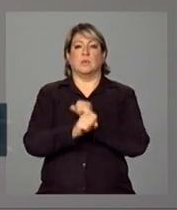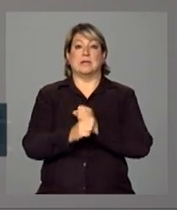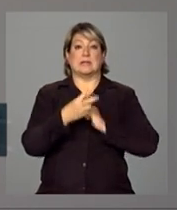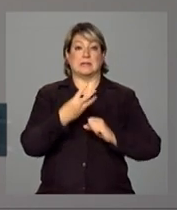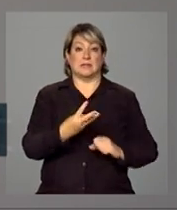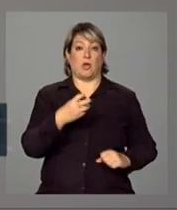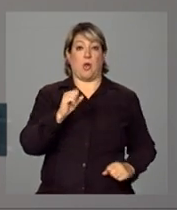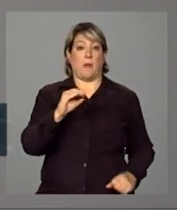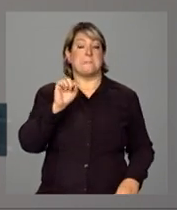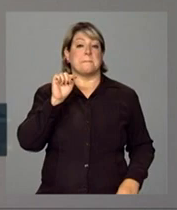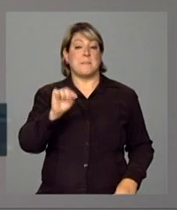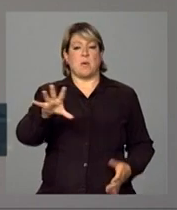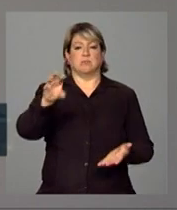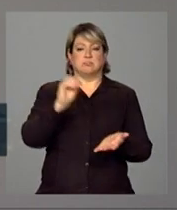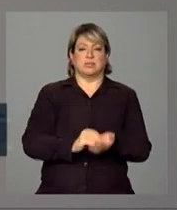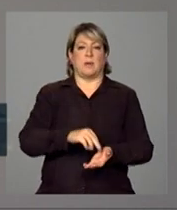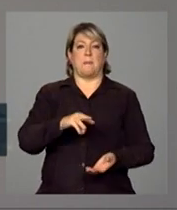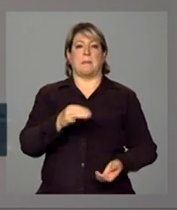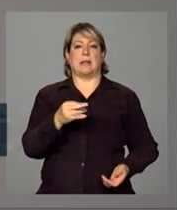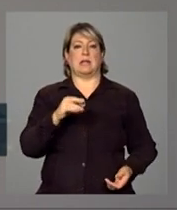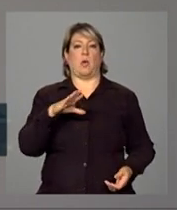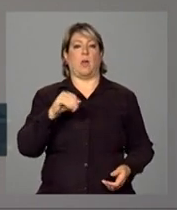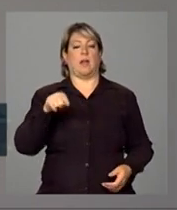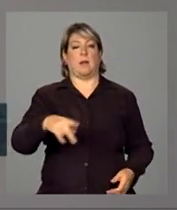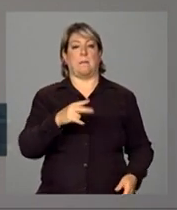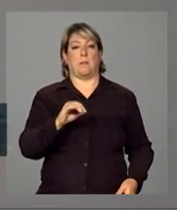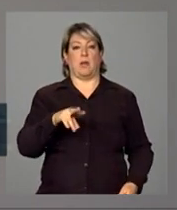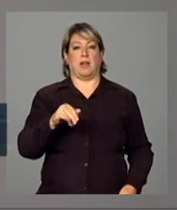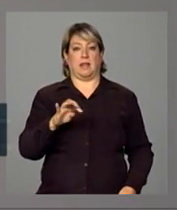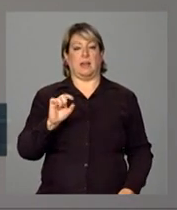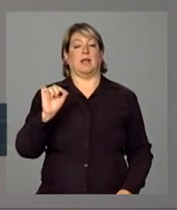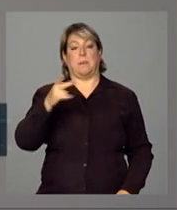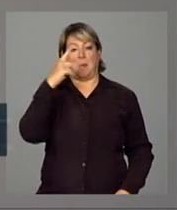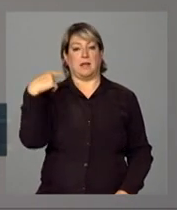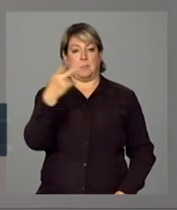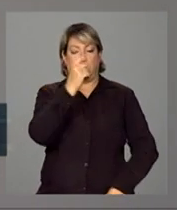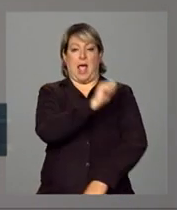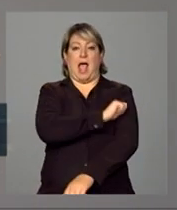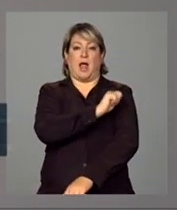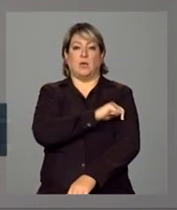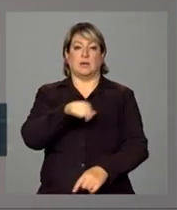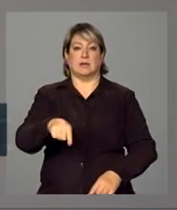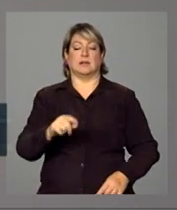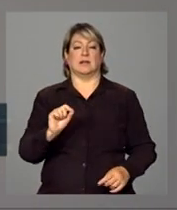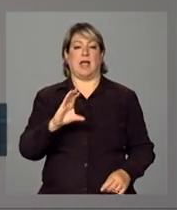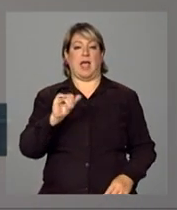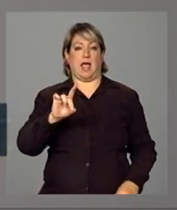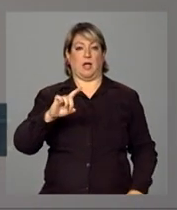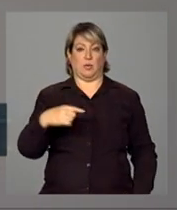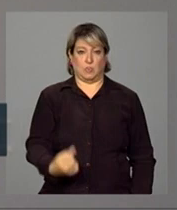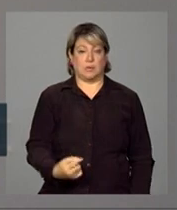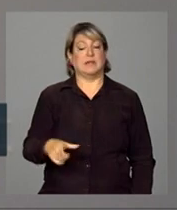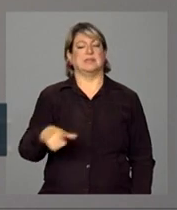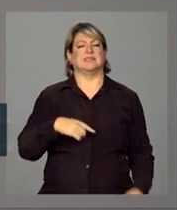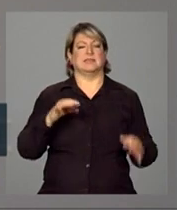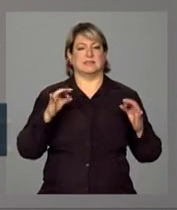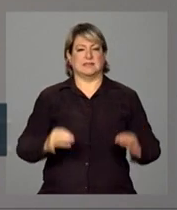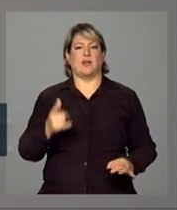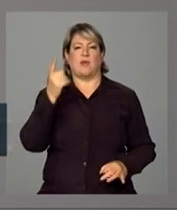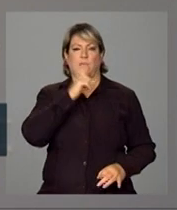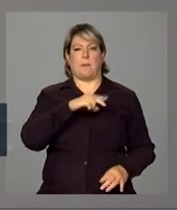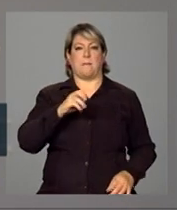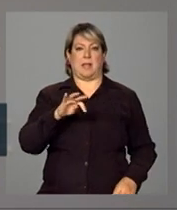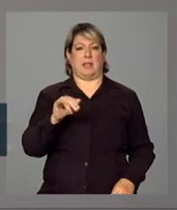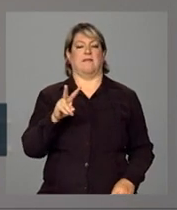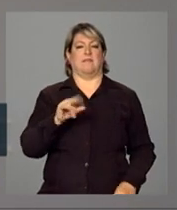mil matrículas no Pronatec em todo o Brasil para os alunos do Cadastro Único. Isso nos dá certeza de que alcançaremos a nossa